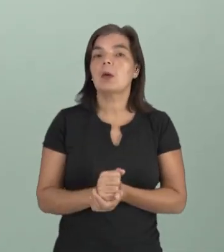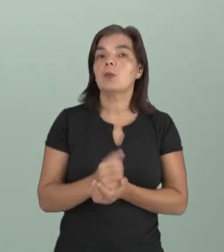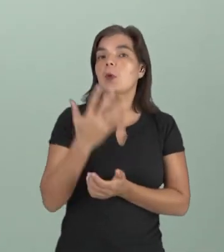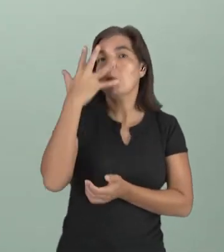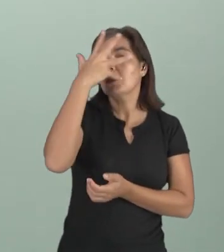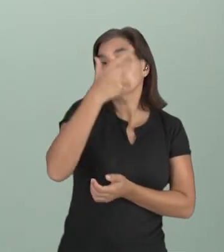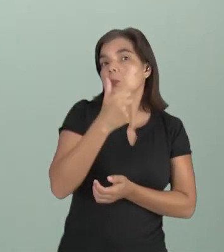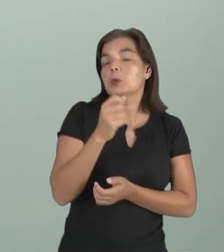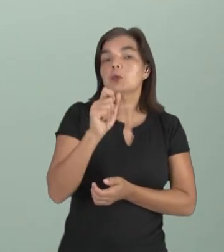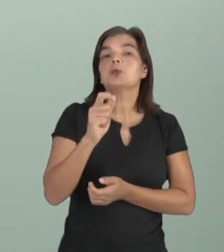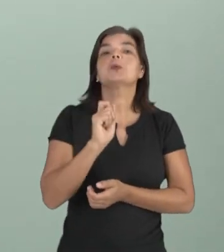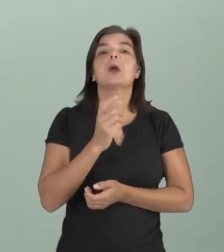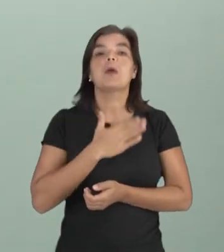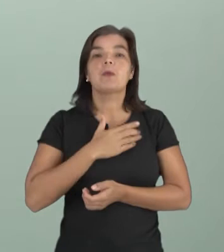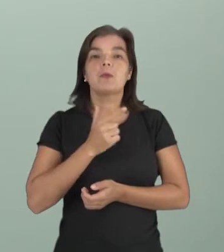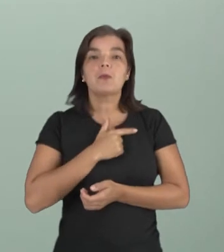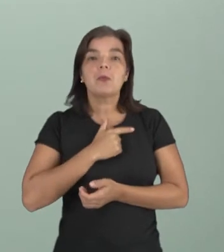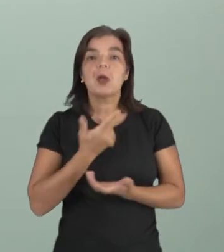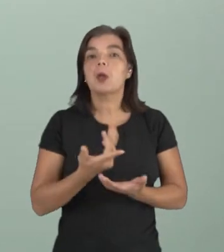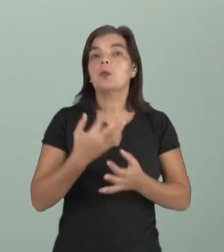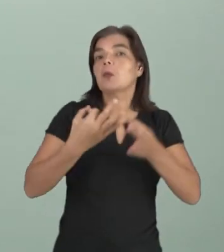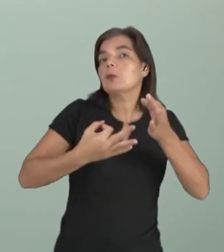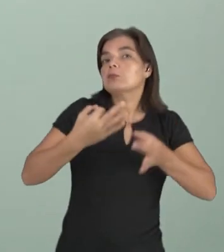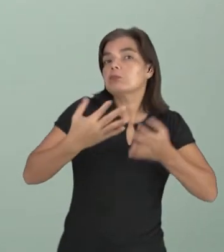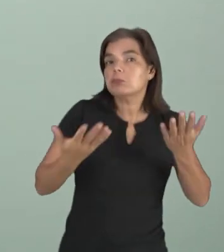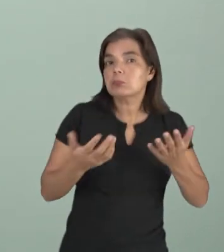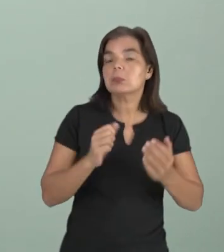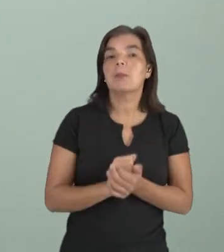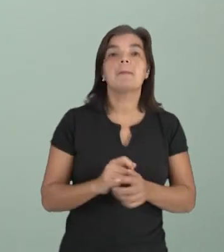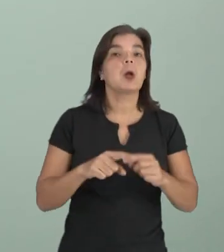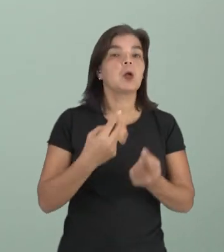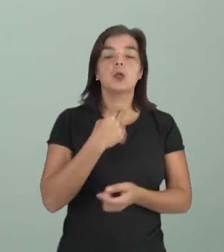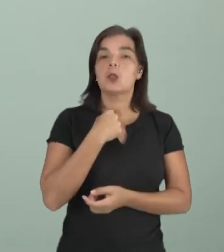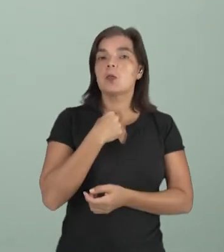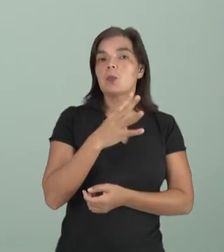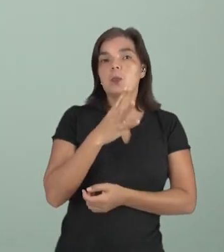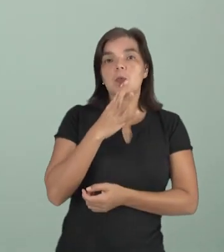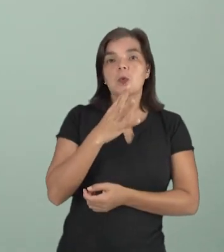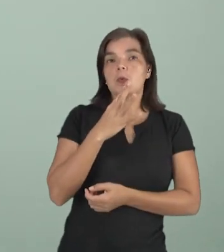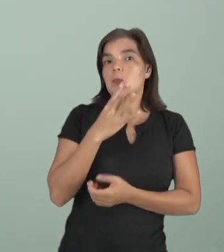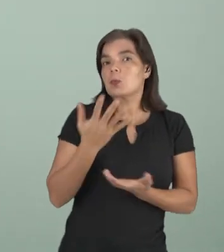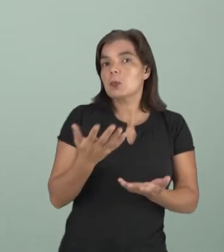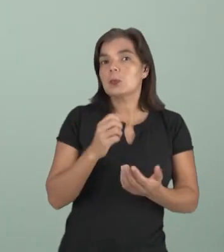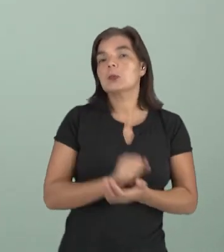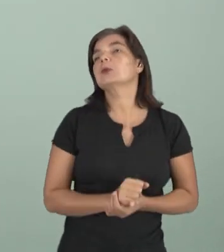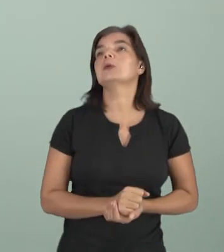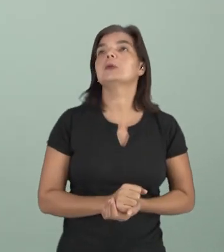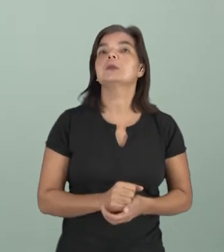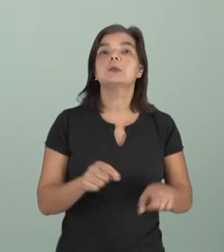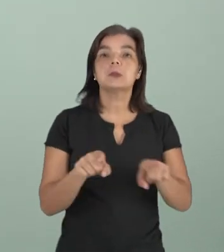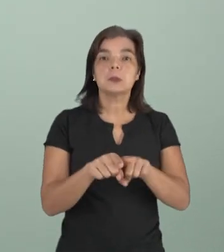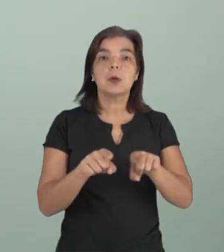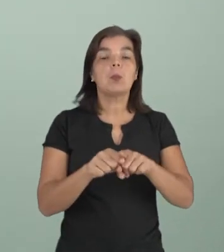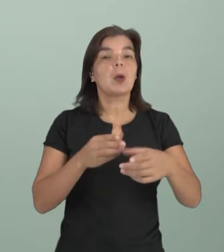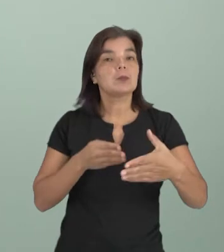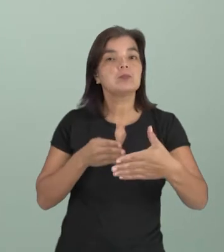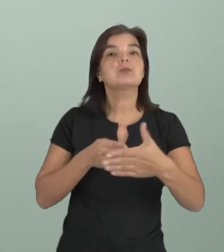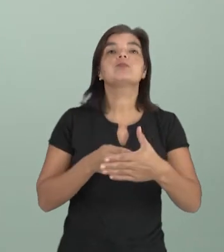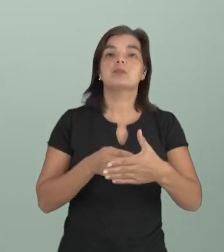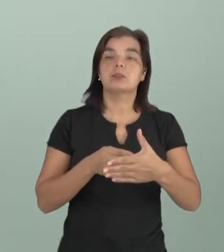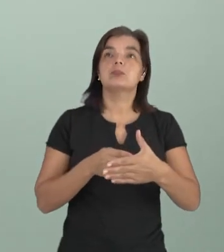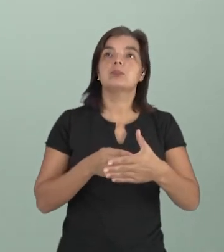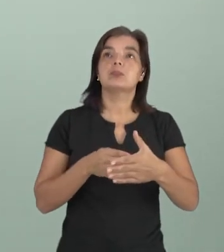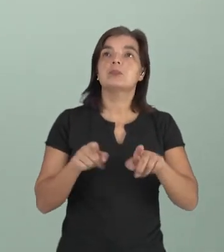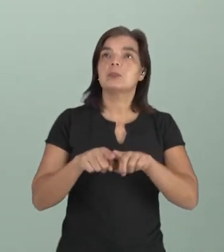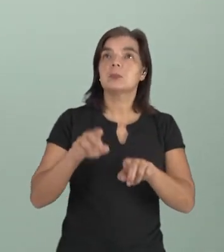a beleza, o que é a feiura, o que é a justiça. Então, se eu não posso conhecer, isso também impede